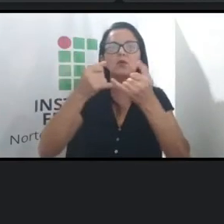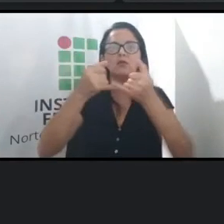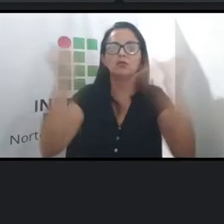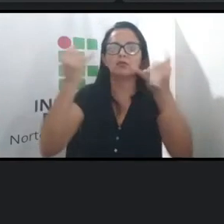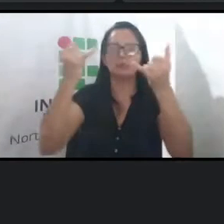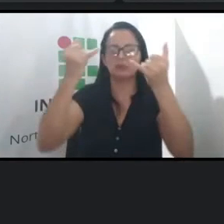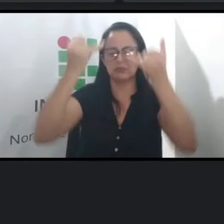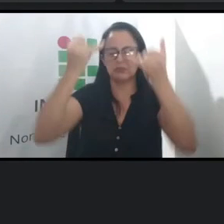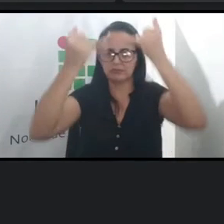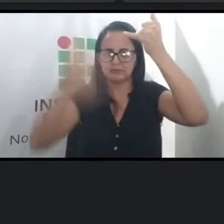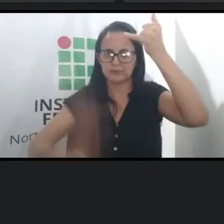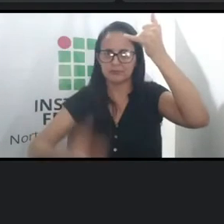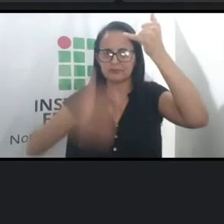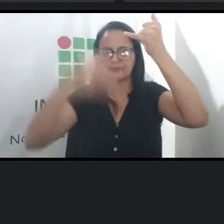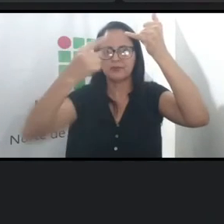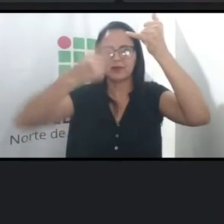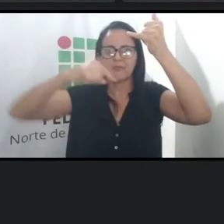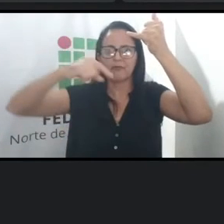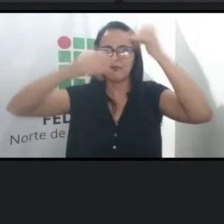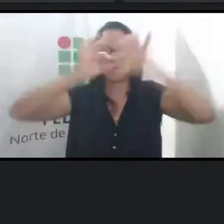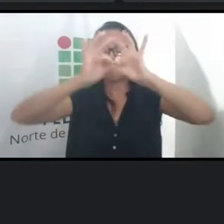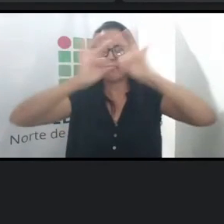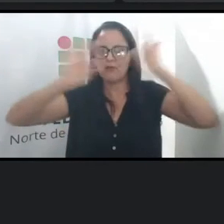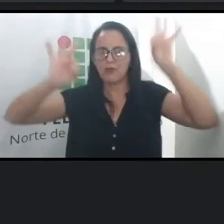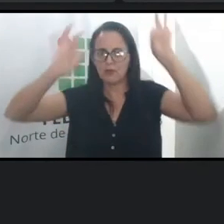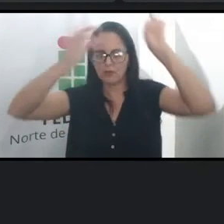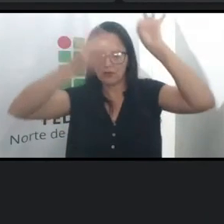ocasionar a tensão de passo.